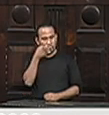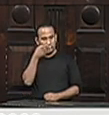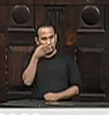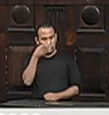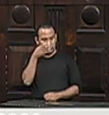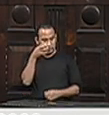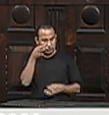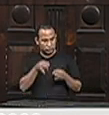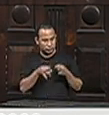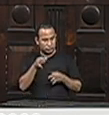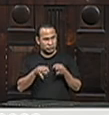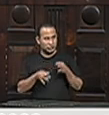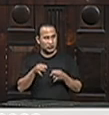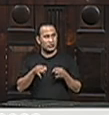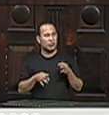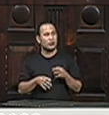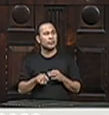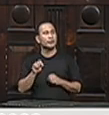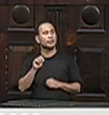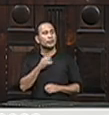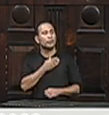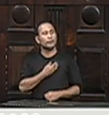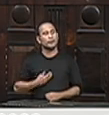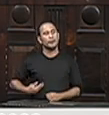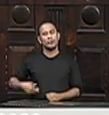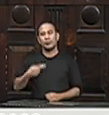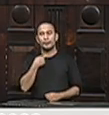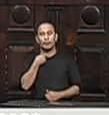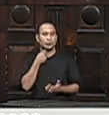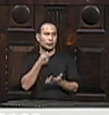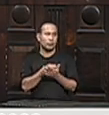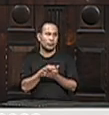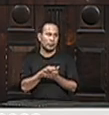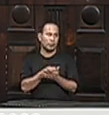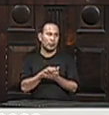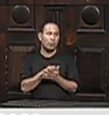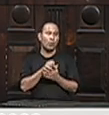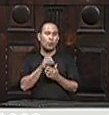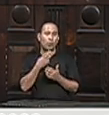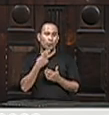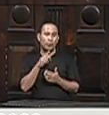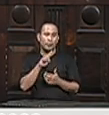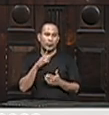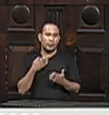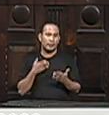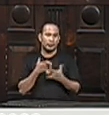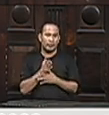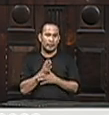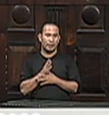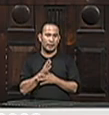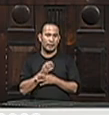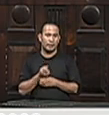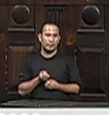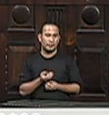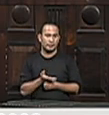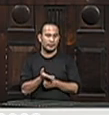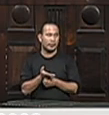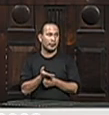aos funcionários que amanhã se encerra a inscrição para pós-graduação na gestão do Poder